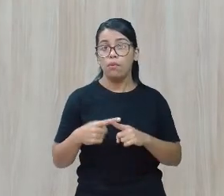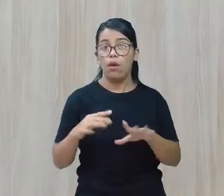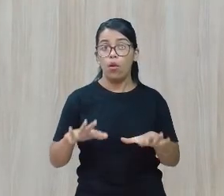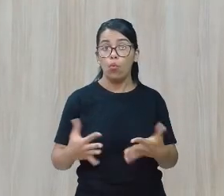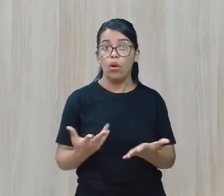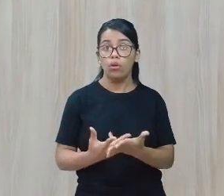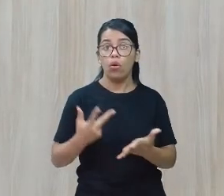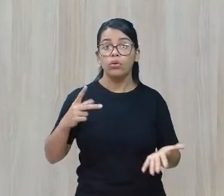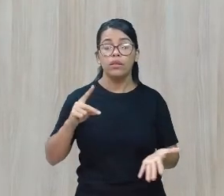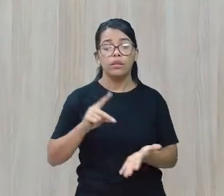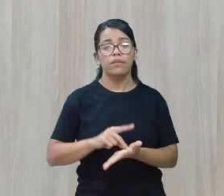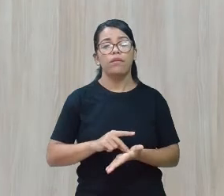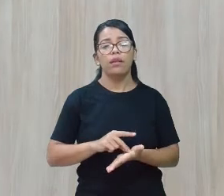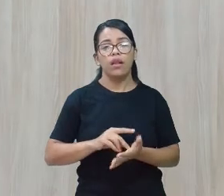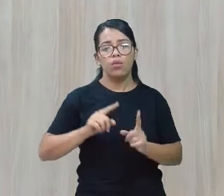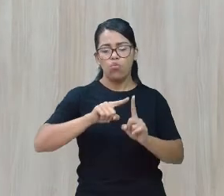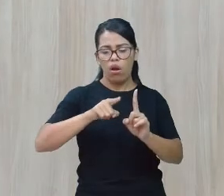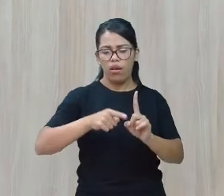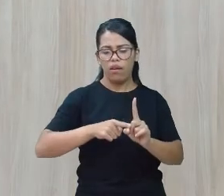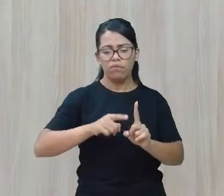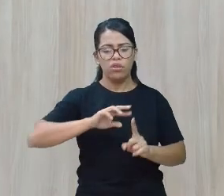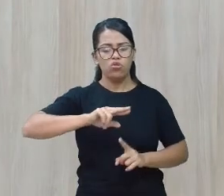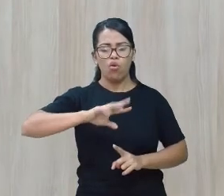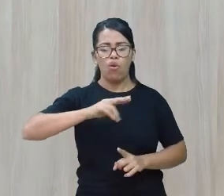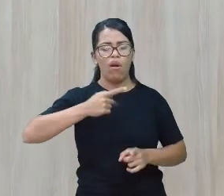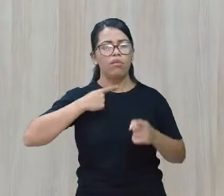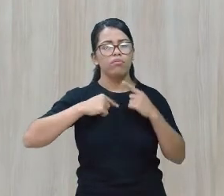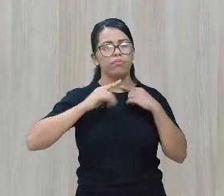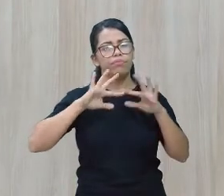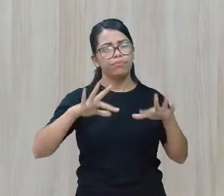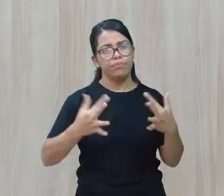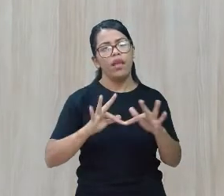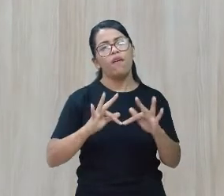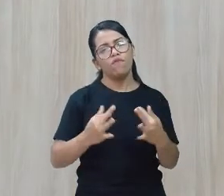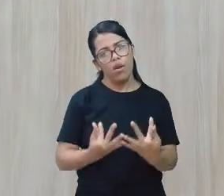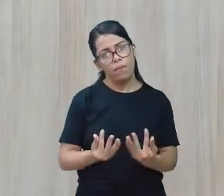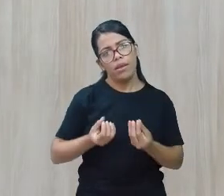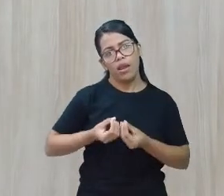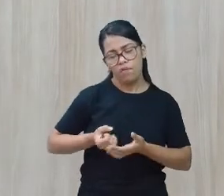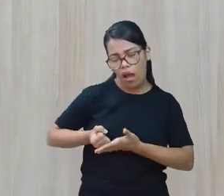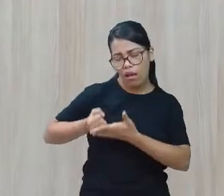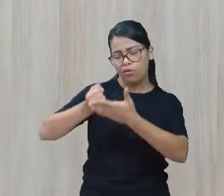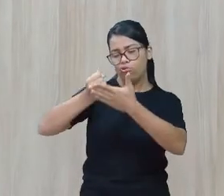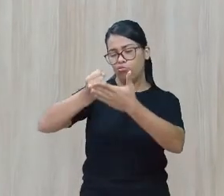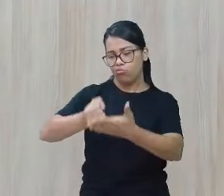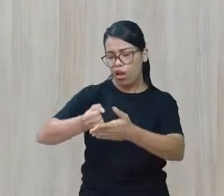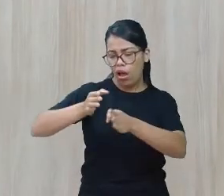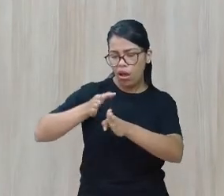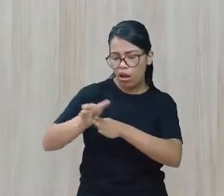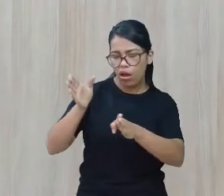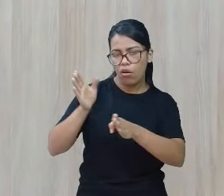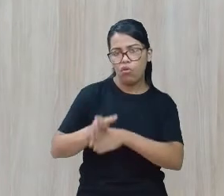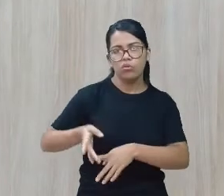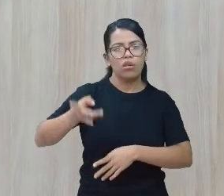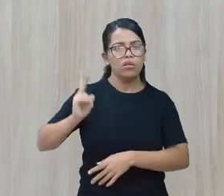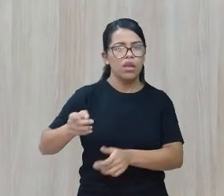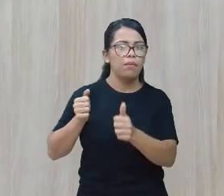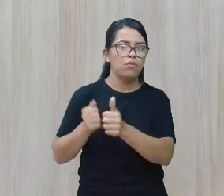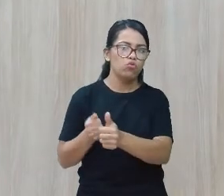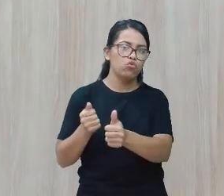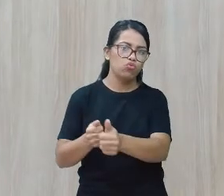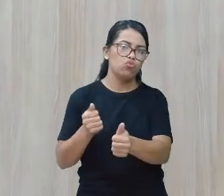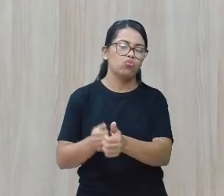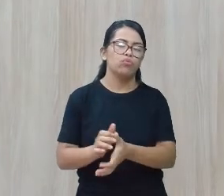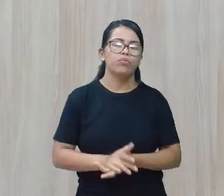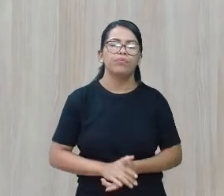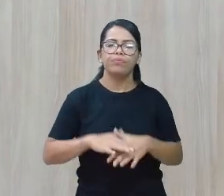uma gravidez indesejada, a família que vai te ajudar, vai te orientar e vai estar ali presente. Então,